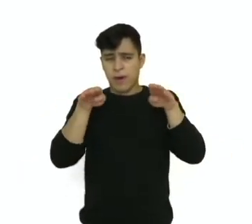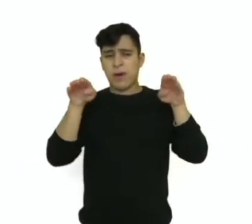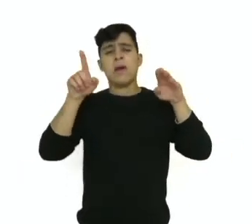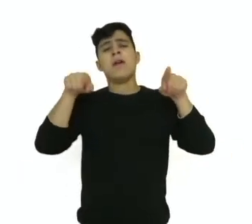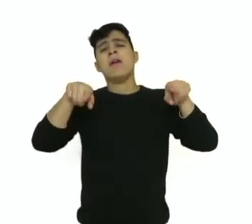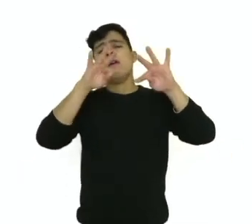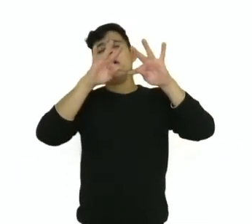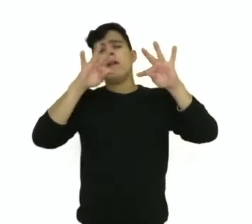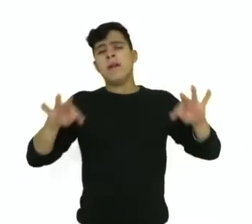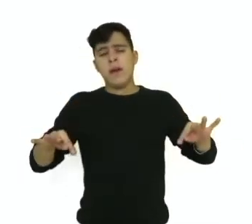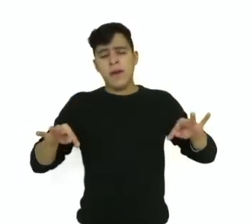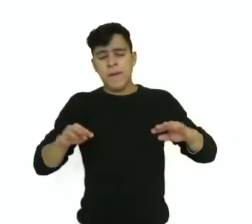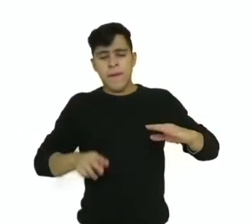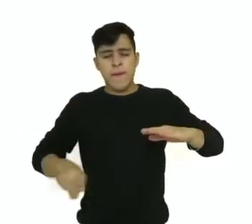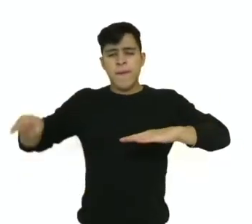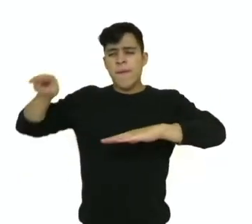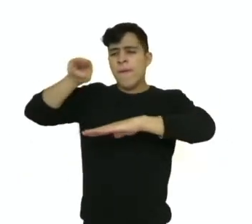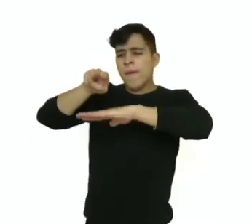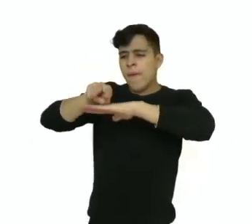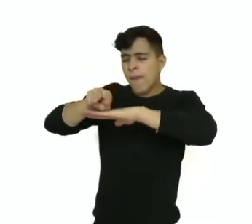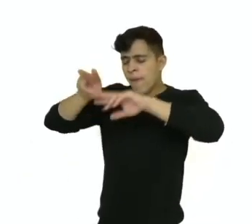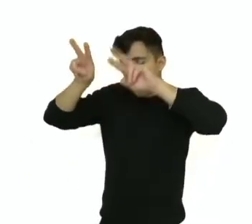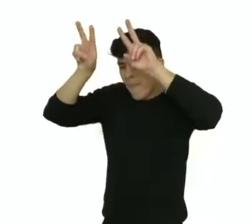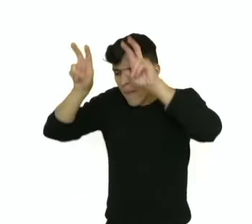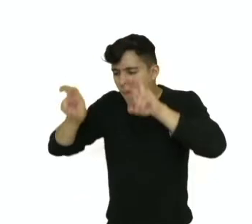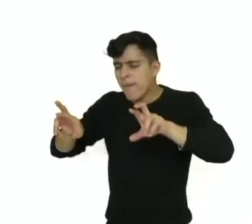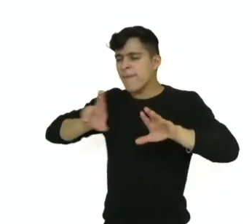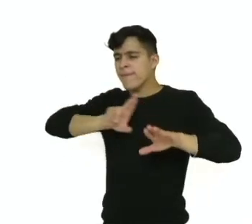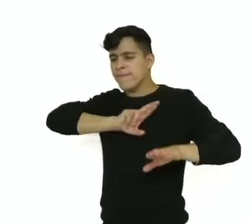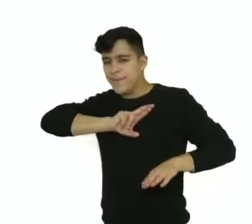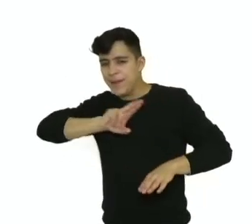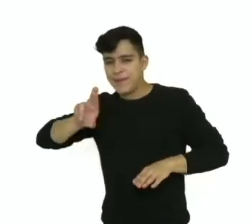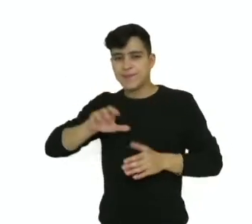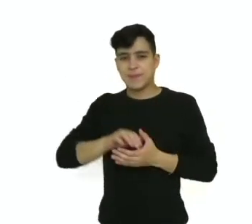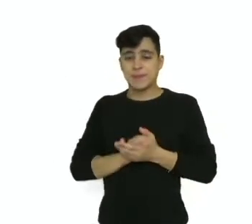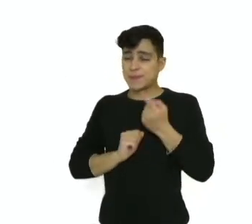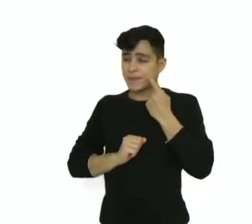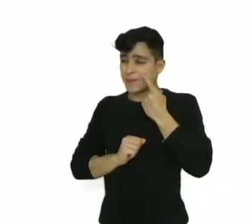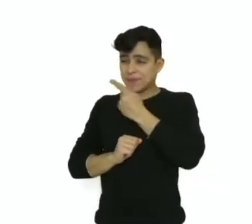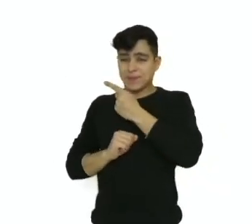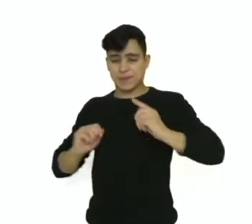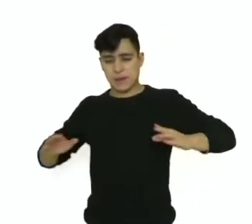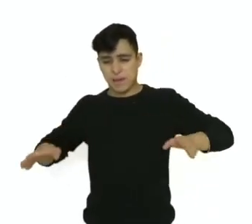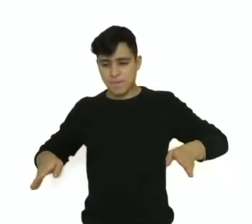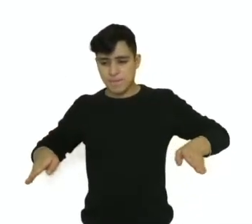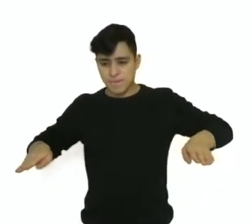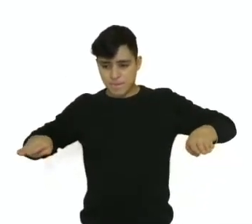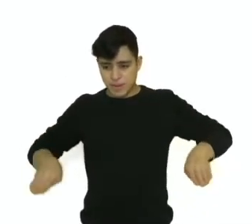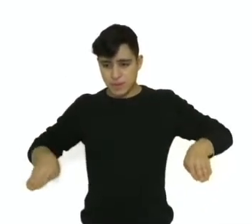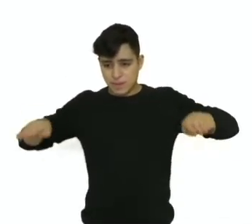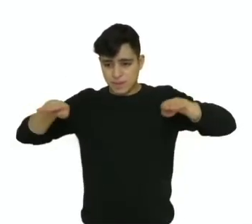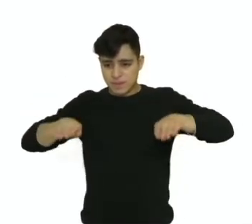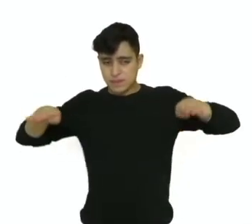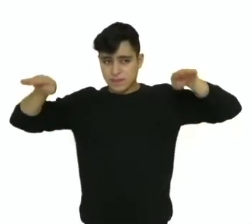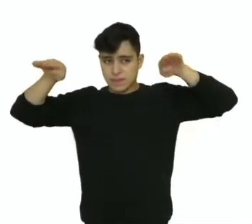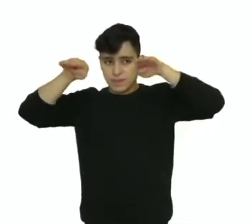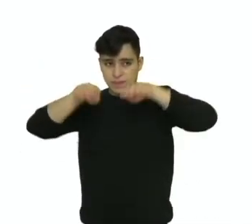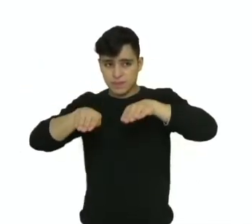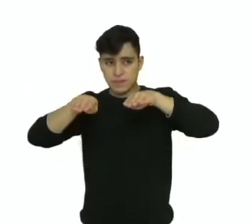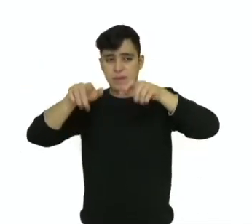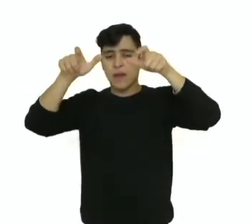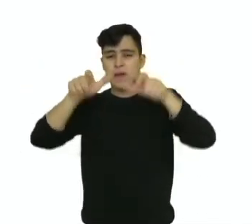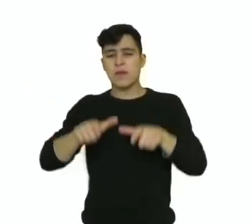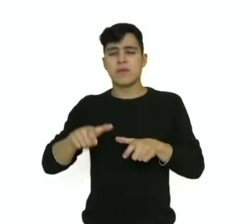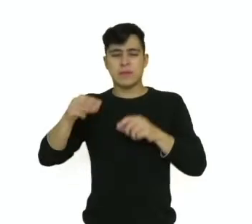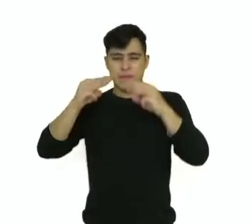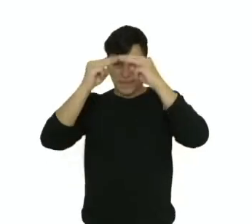onde ocorriam os rituais religiosos. Tá? A pirâmide asteca em Santa Cecília, a Catitlán, né? Estado do